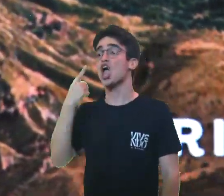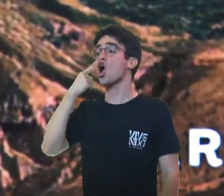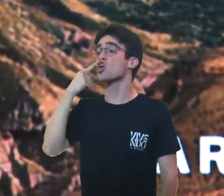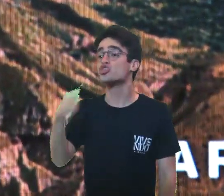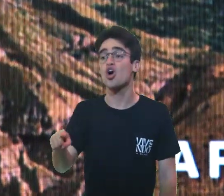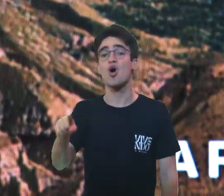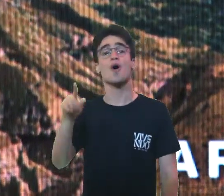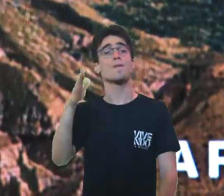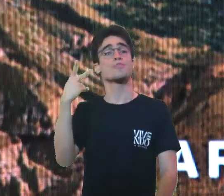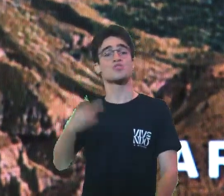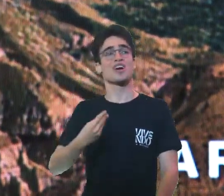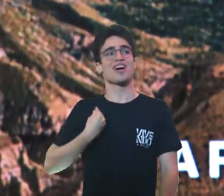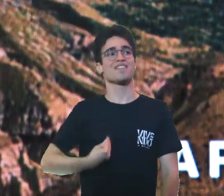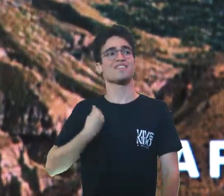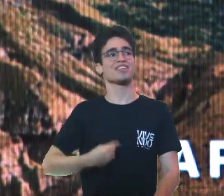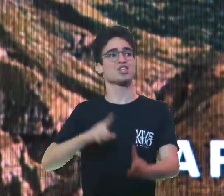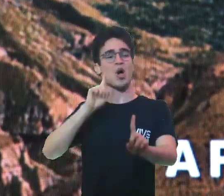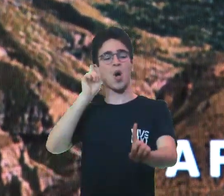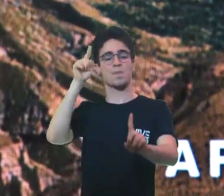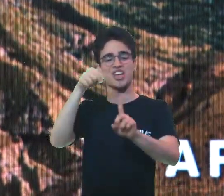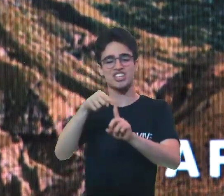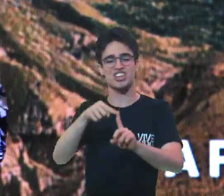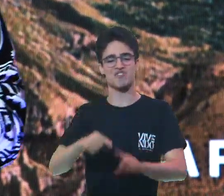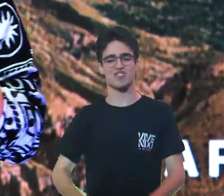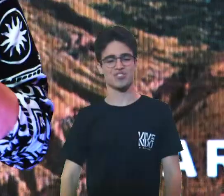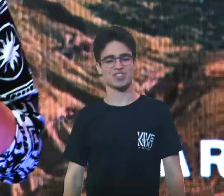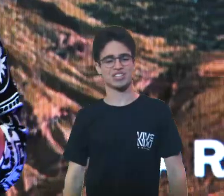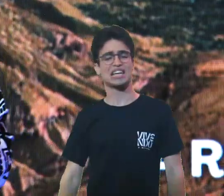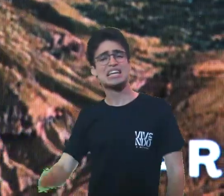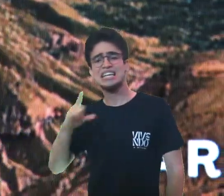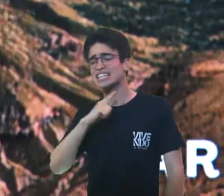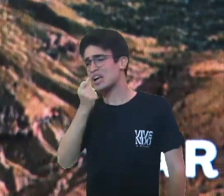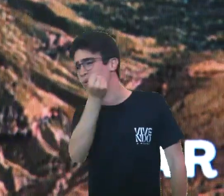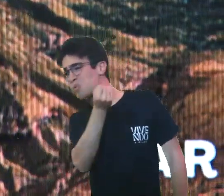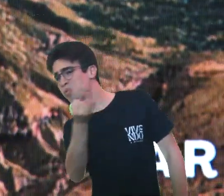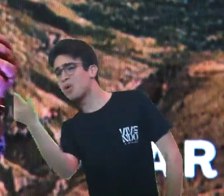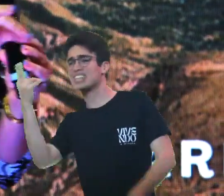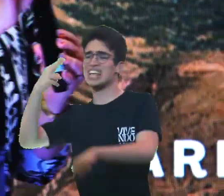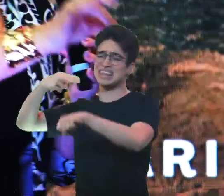para viver. Nações inteiras